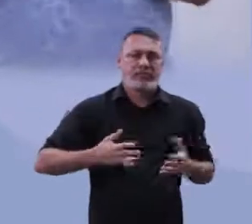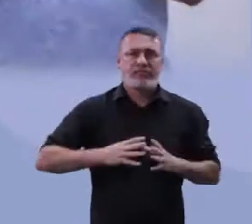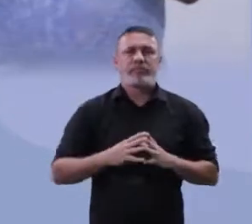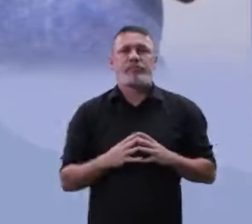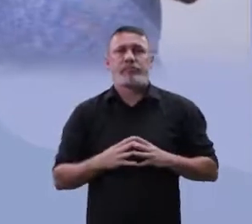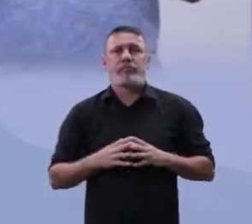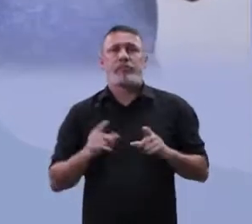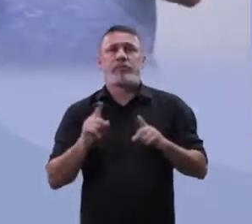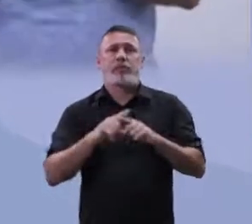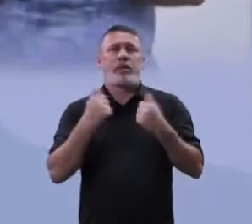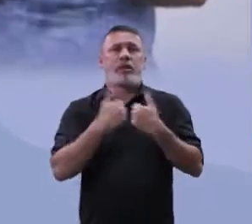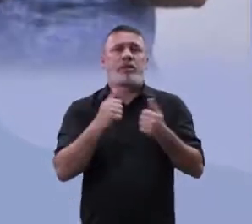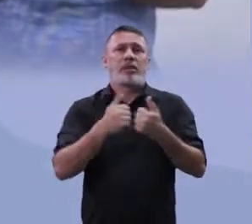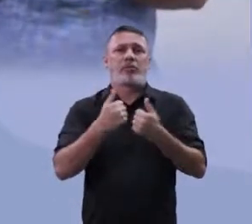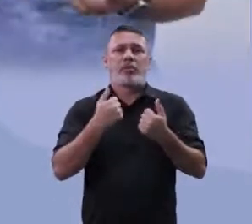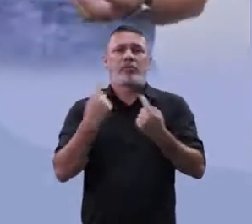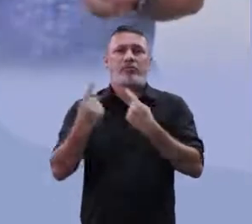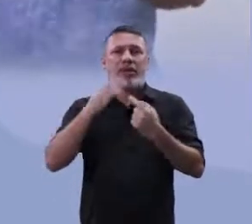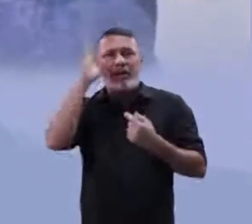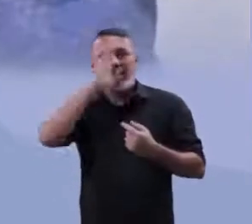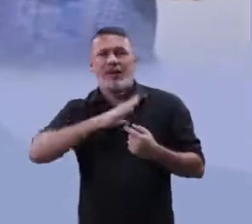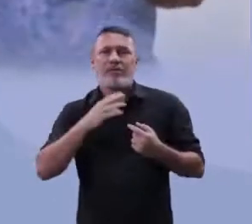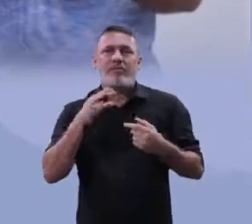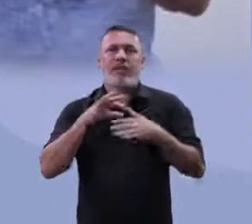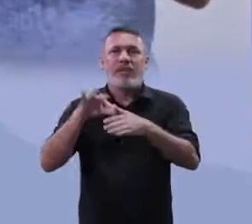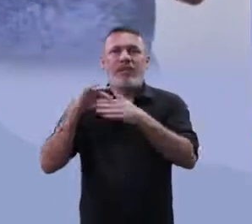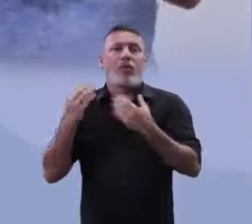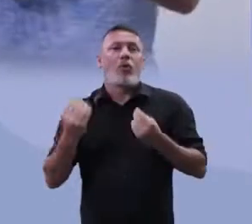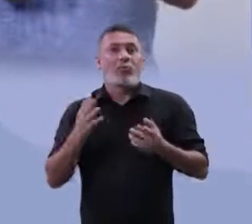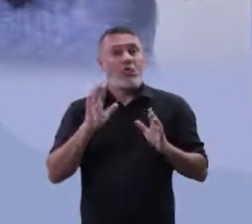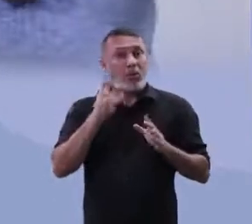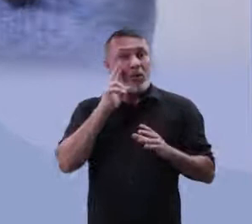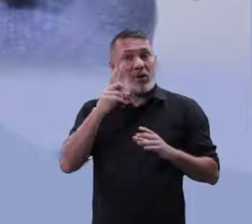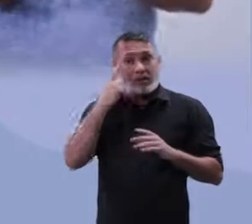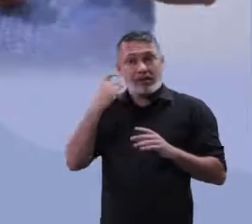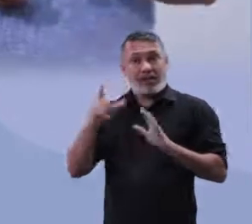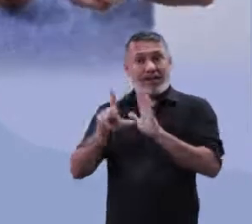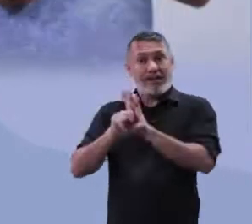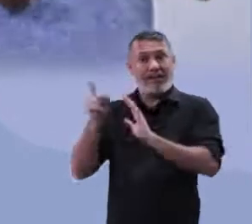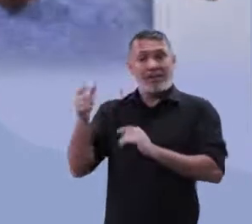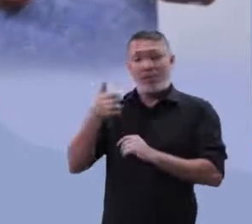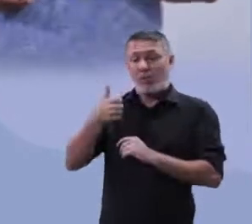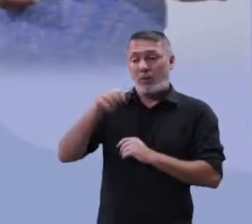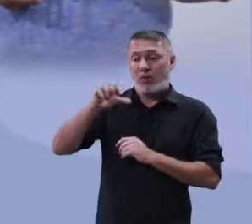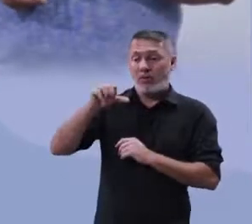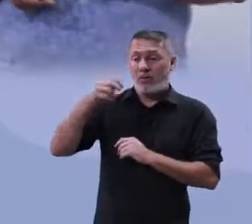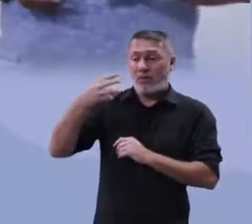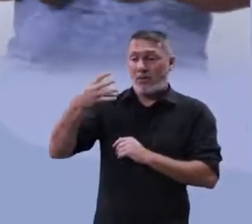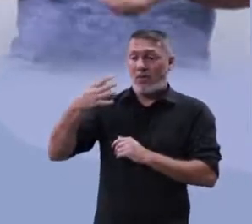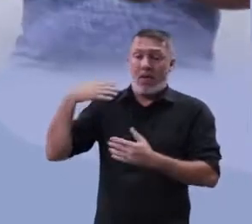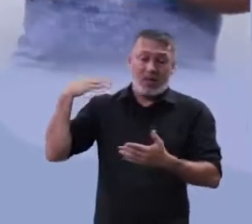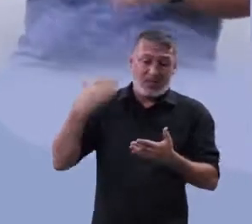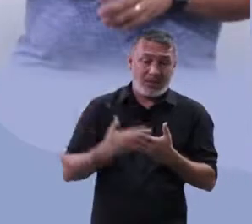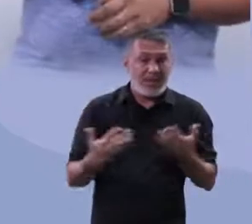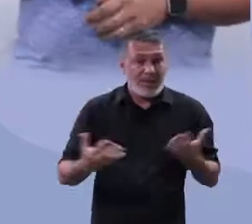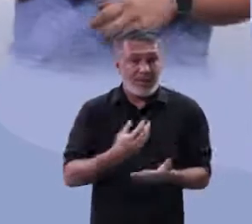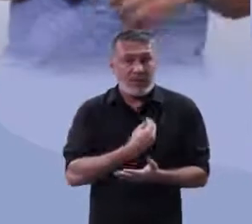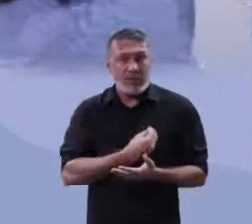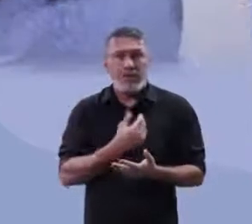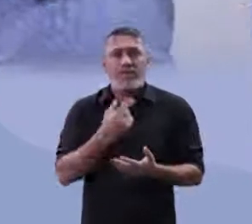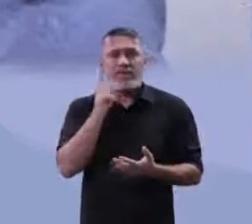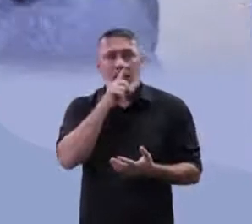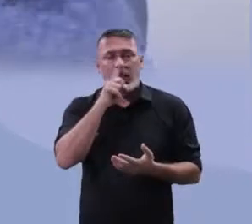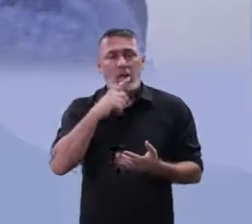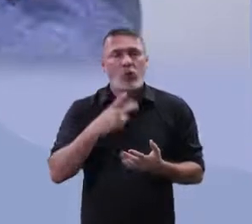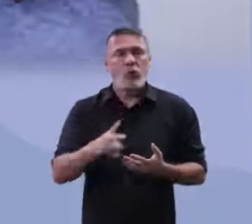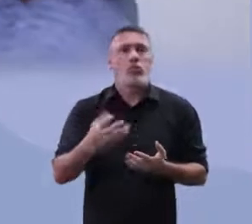questões de transporte gratuito. Então é interessante que isso já está na lei desde 1934, então por que 2020 ainda tem essa